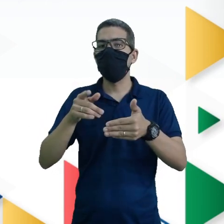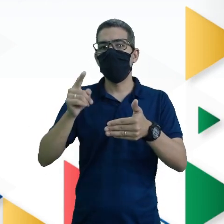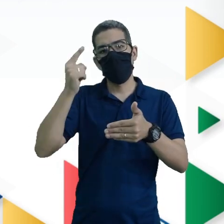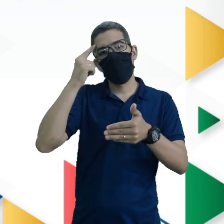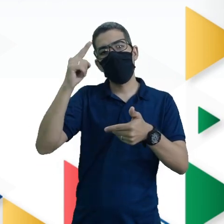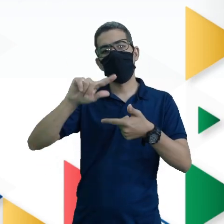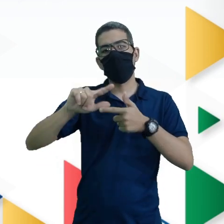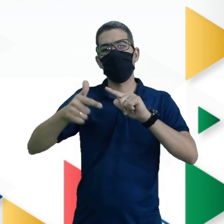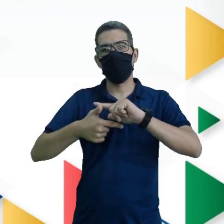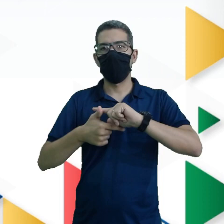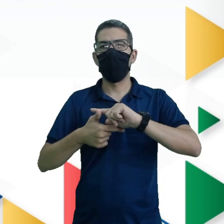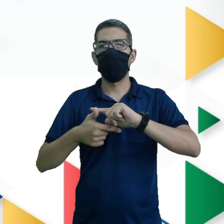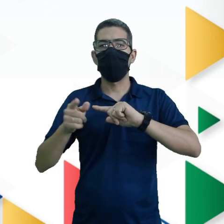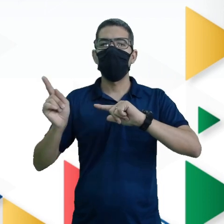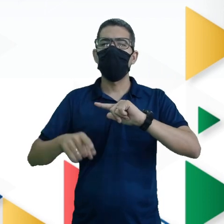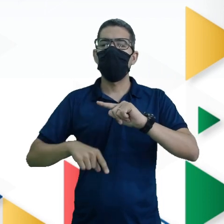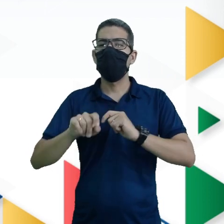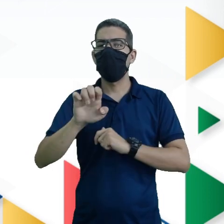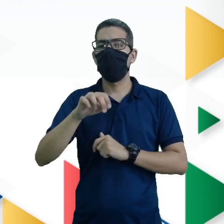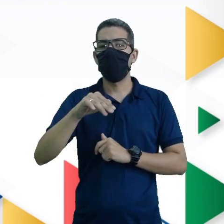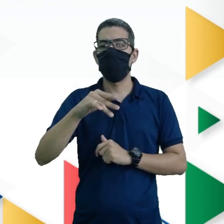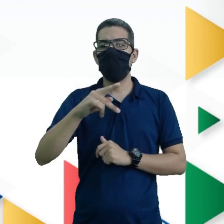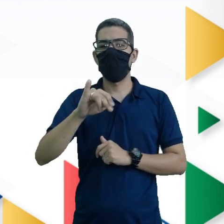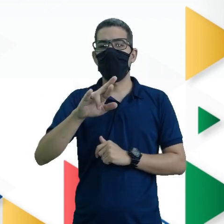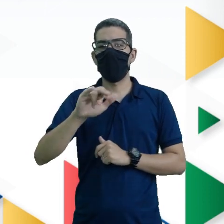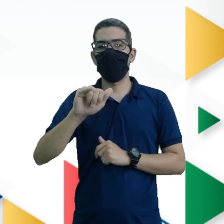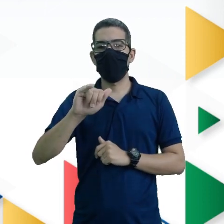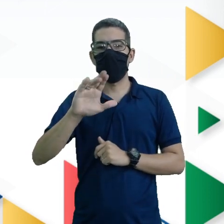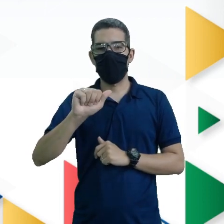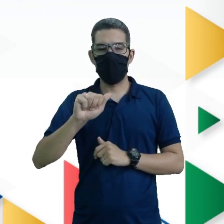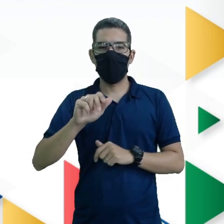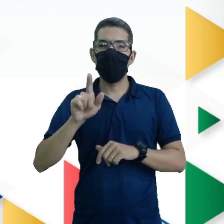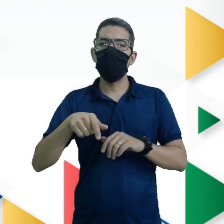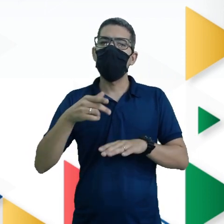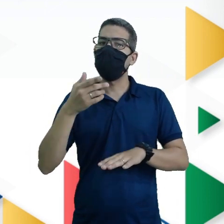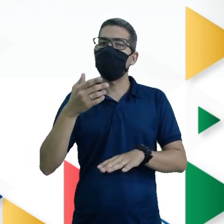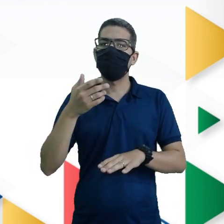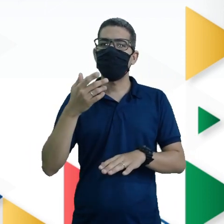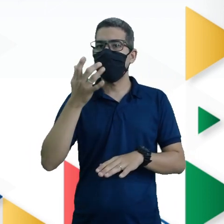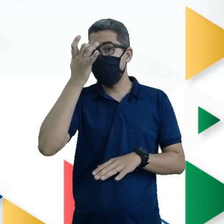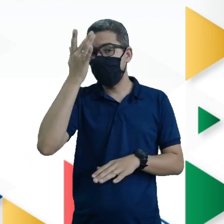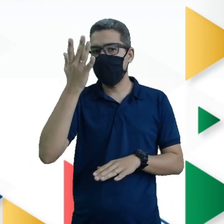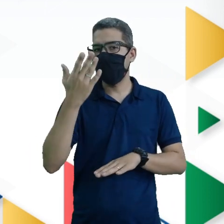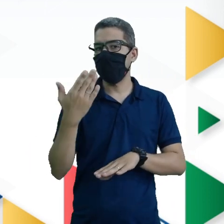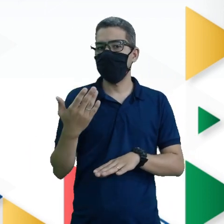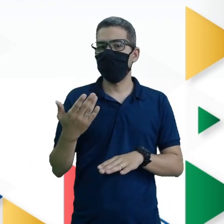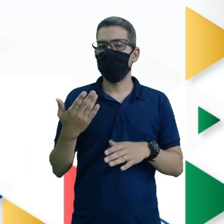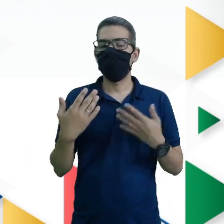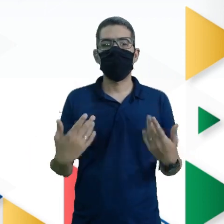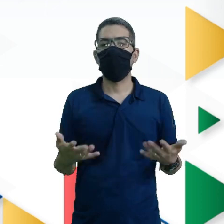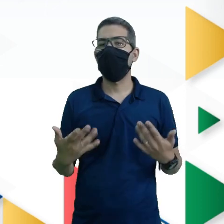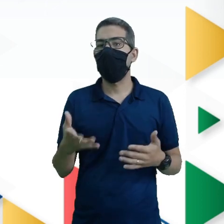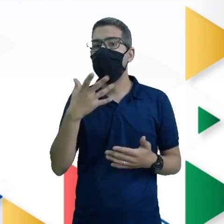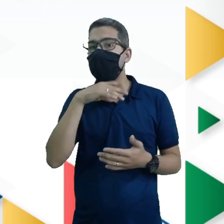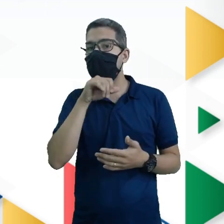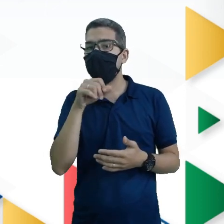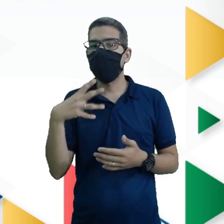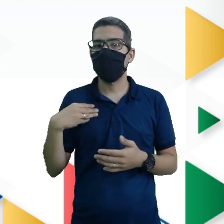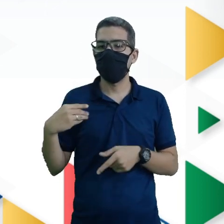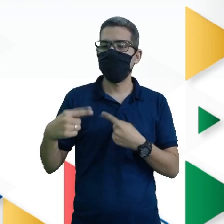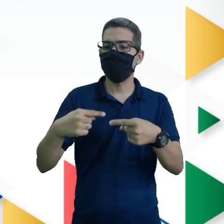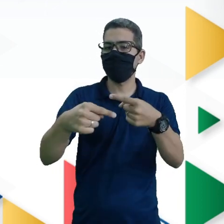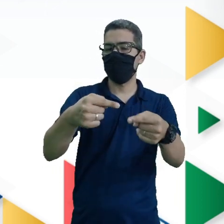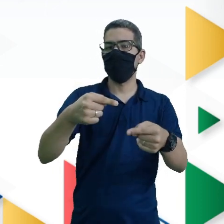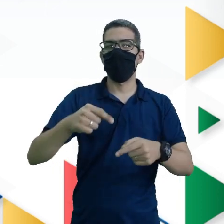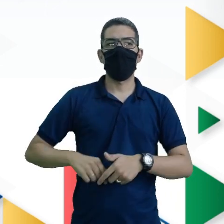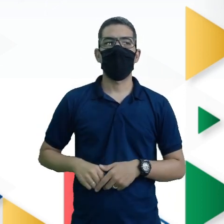tá? Geometria empírica, aquela coisa prática, aquela coisa muito feita e passada de pai para filho, tá bom?